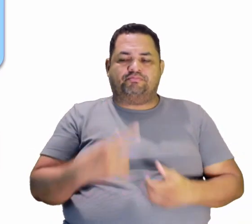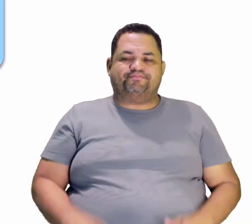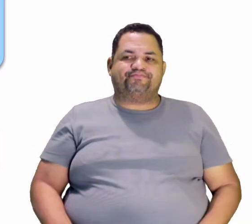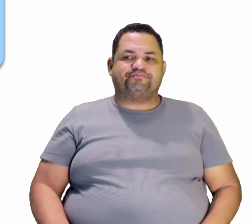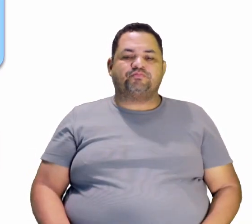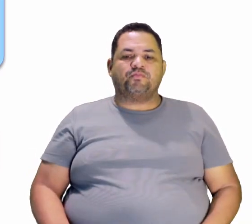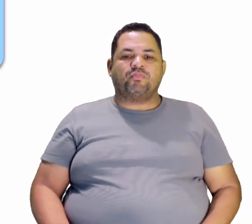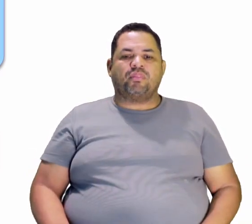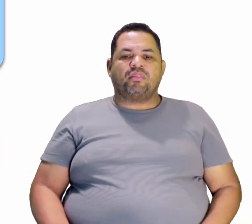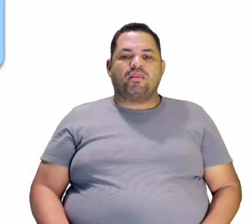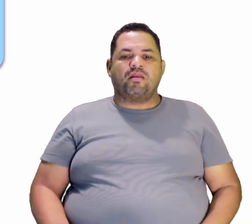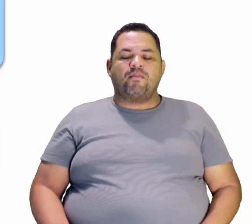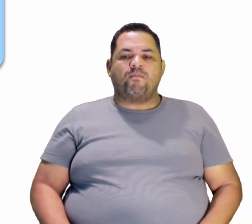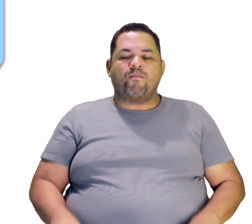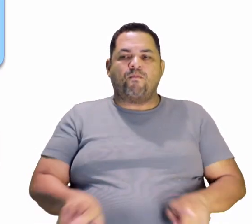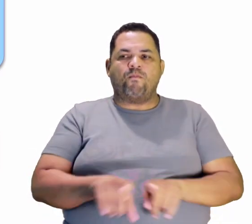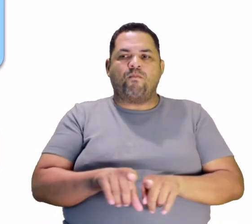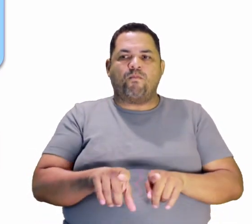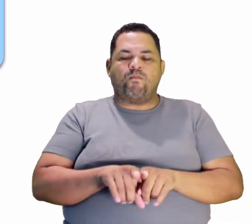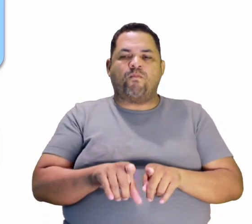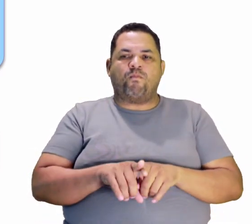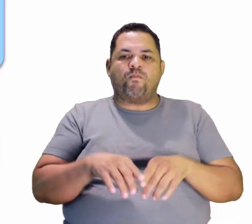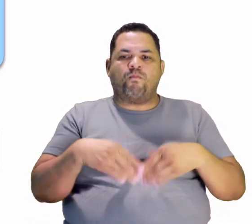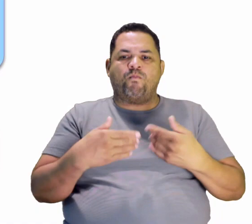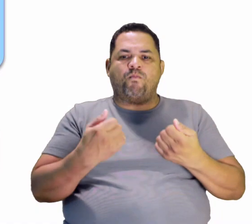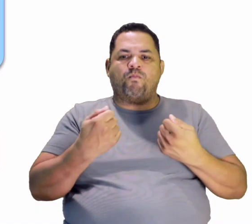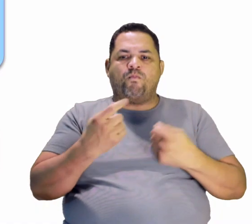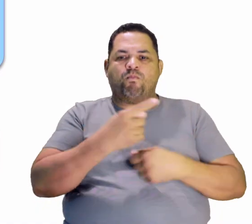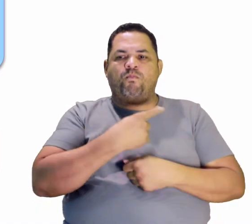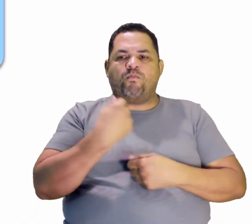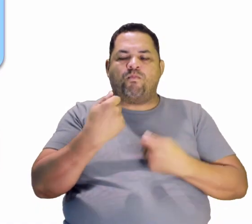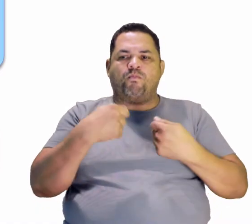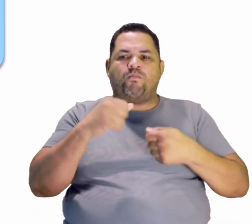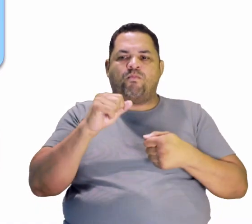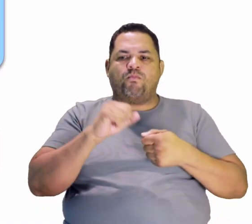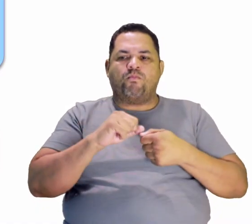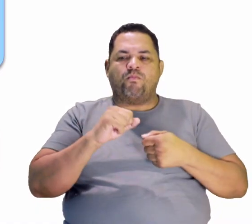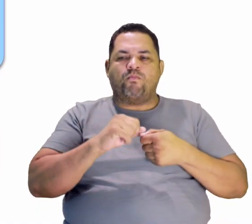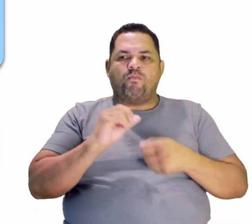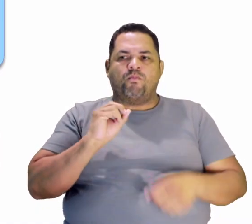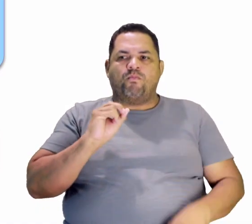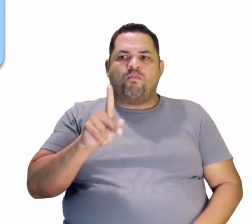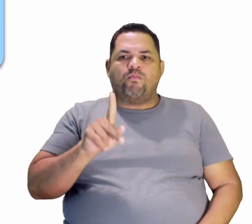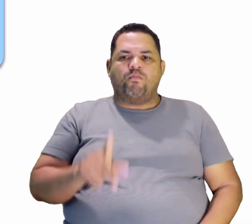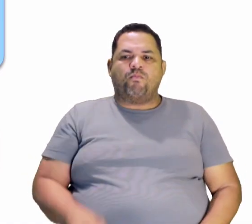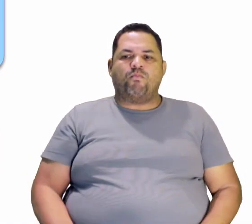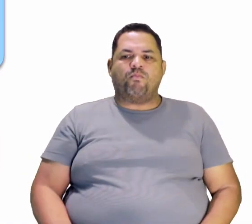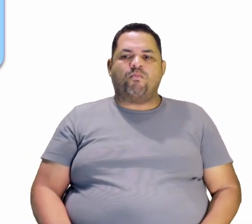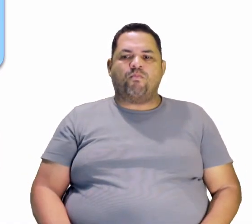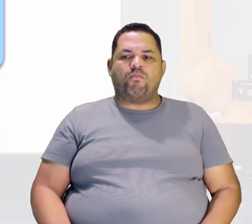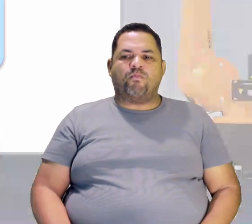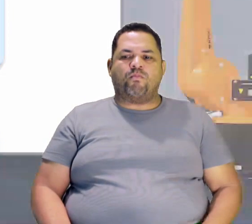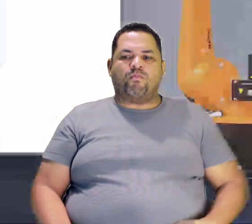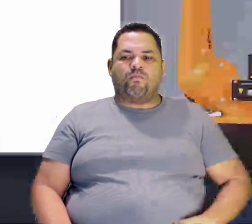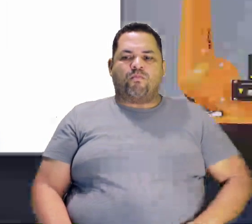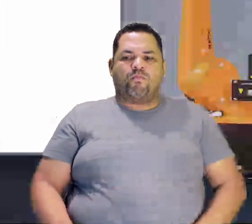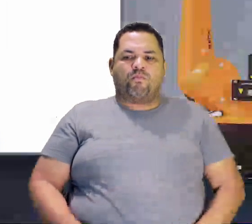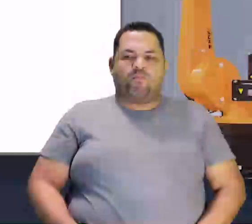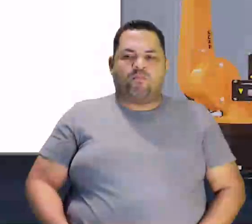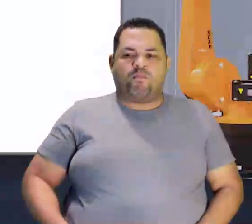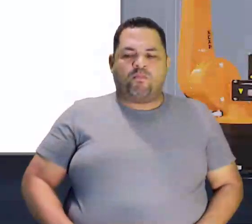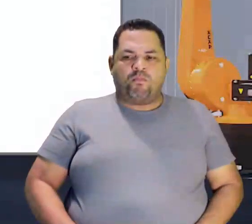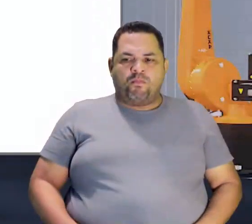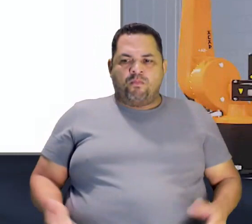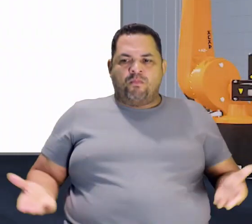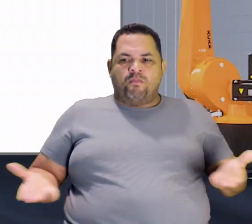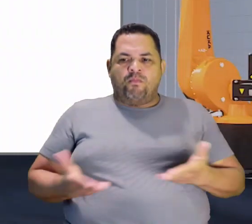né? Então, também isso aí é uma coisa que nós podemos fazer. Ok? Então, olha bem, vocês vão